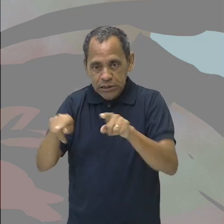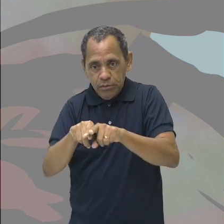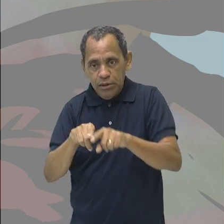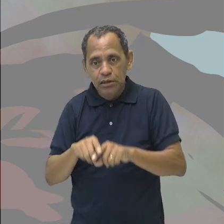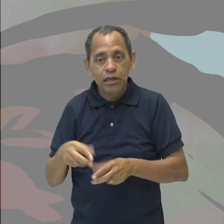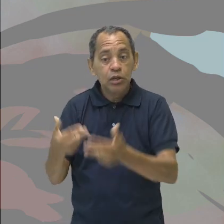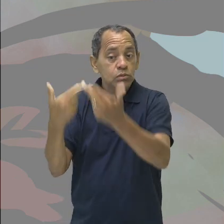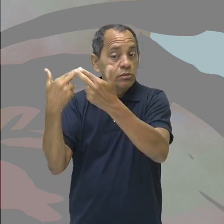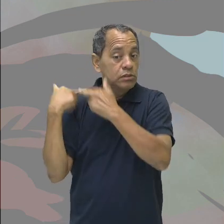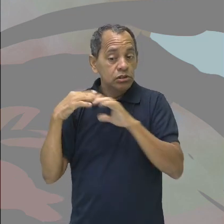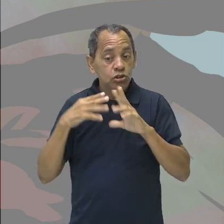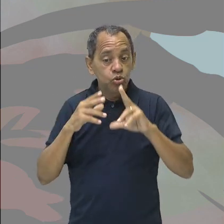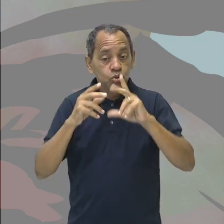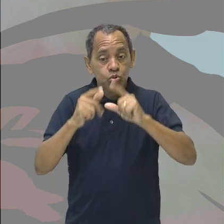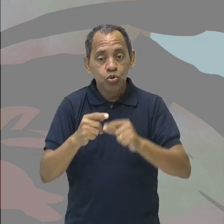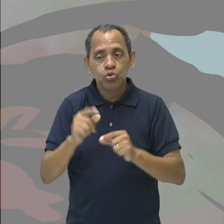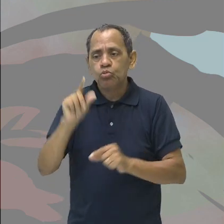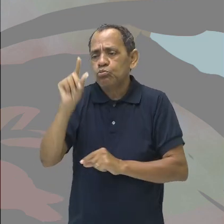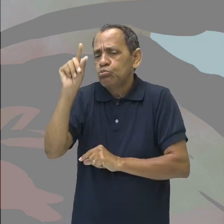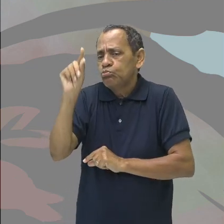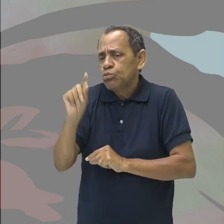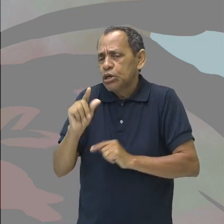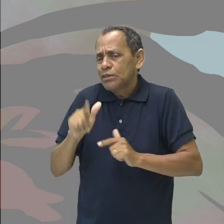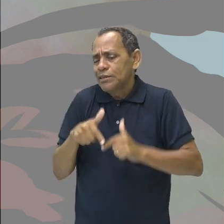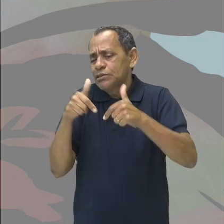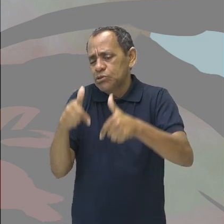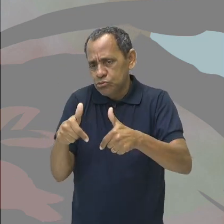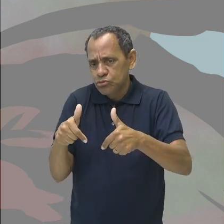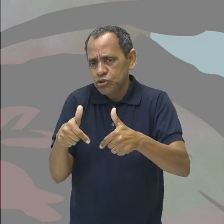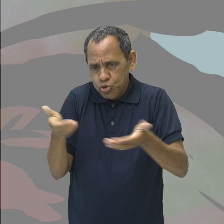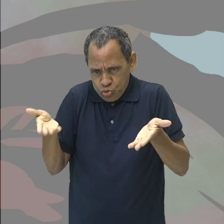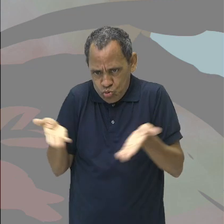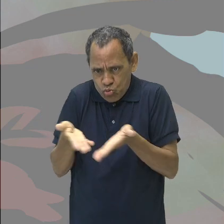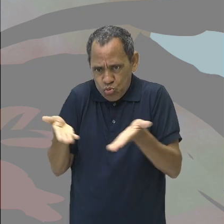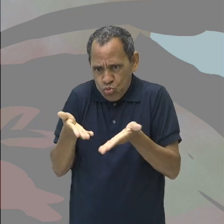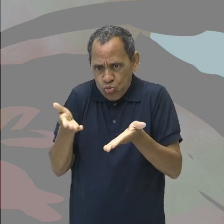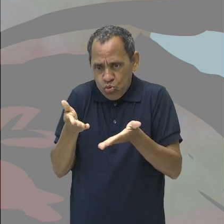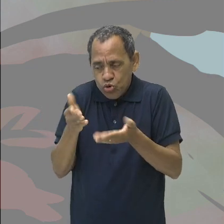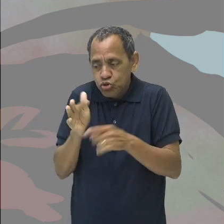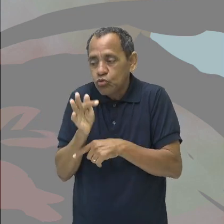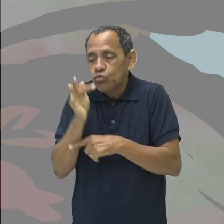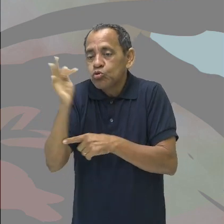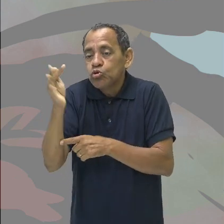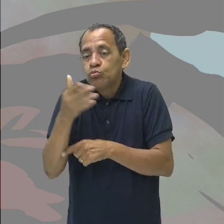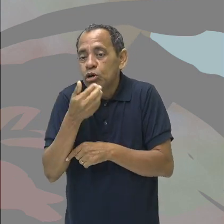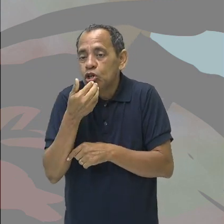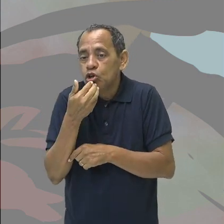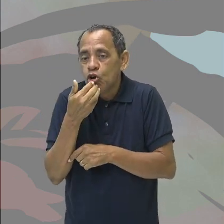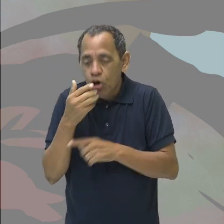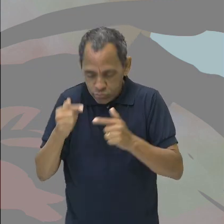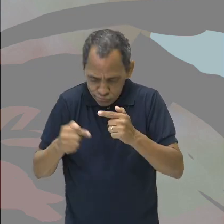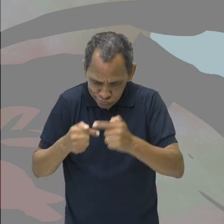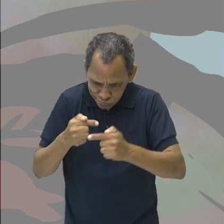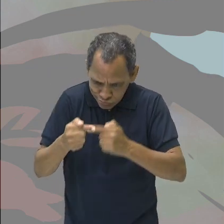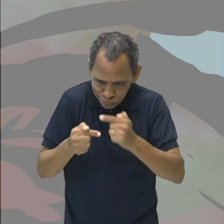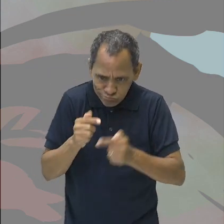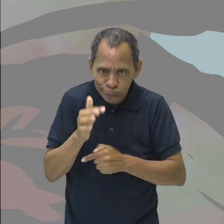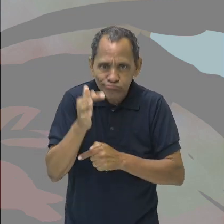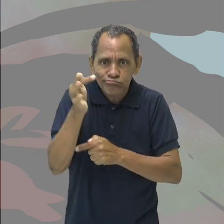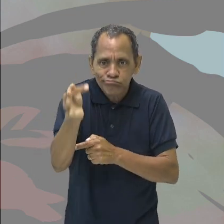todos. Pequenas atitudes no presente garantem um futuro melhor para as próximas